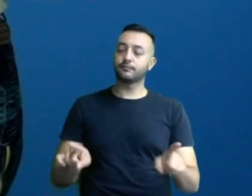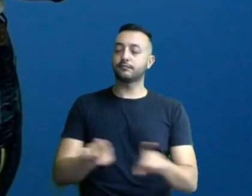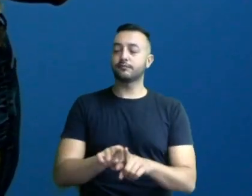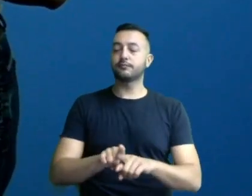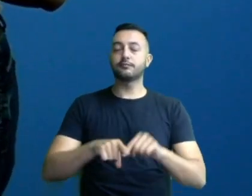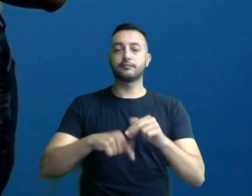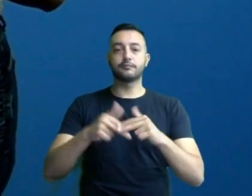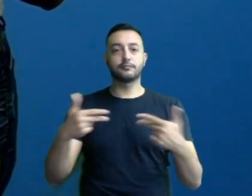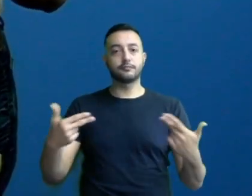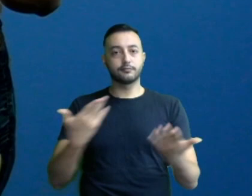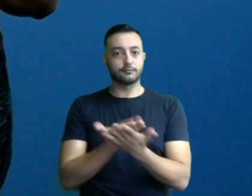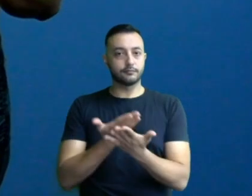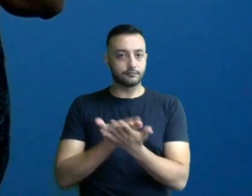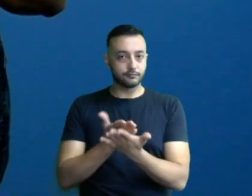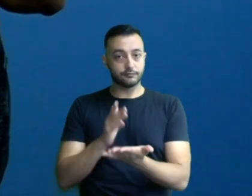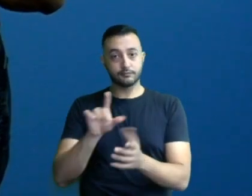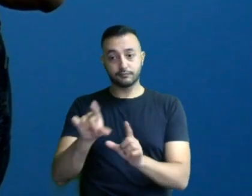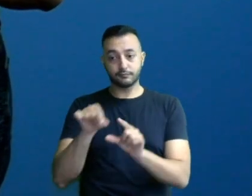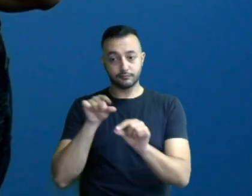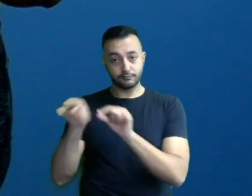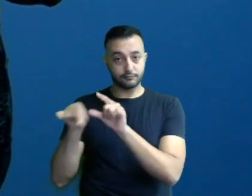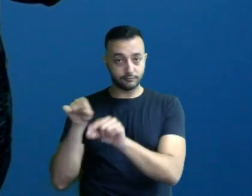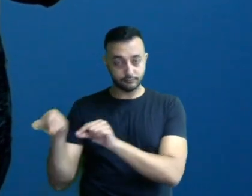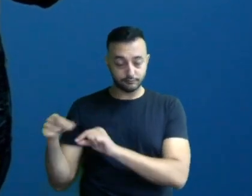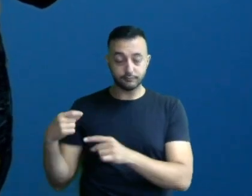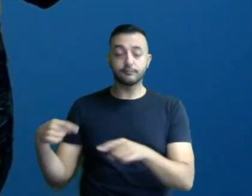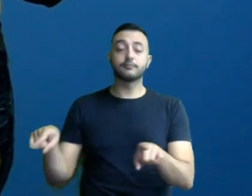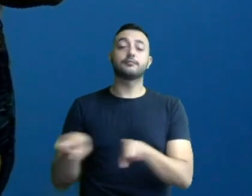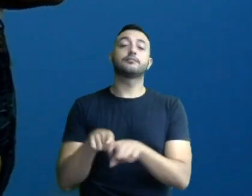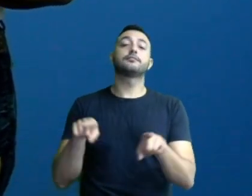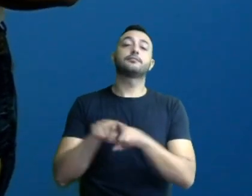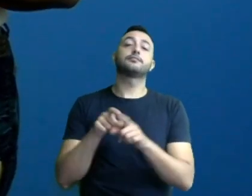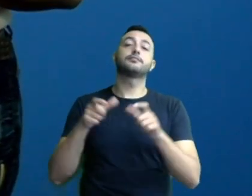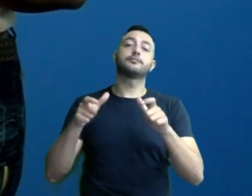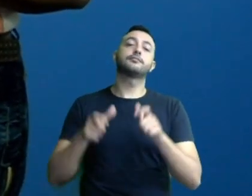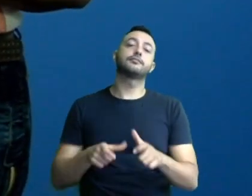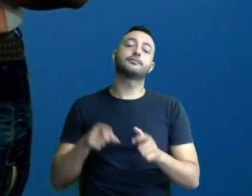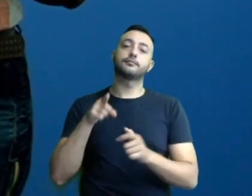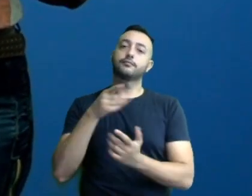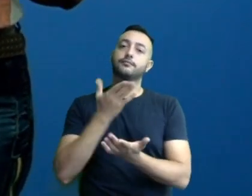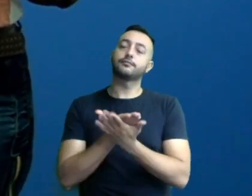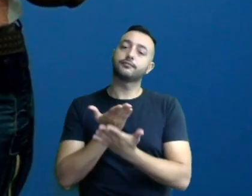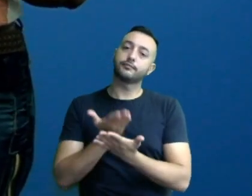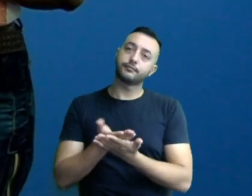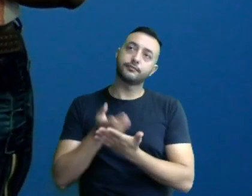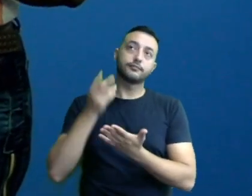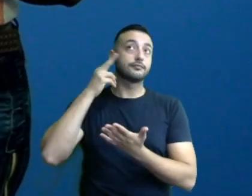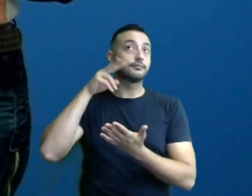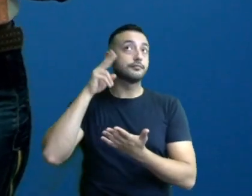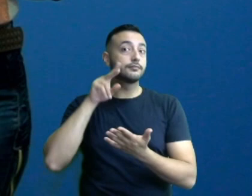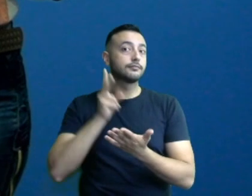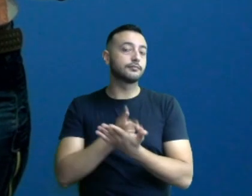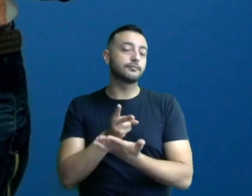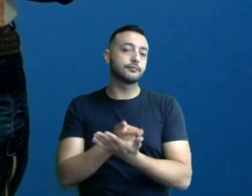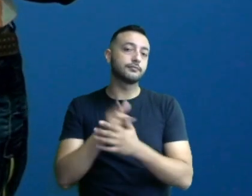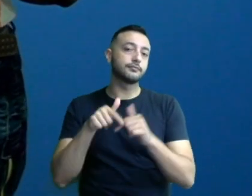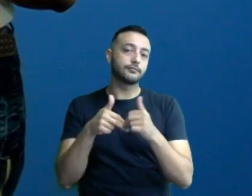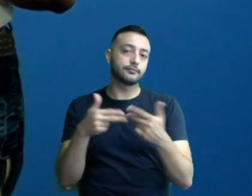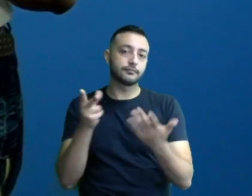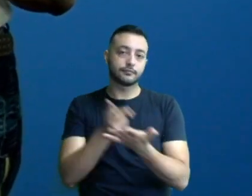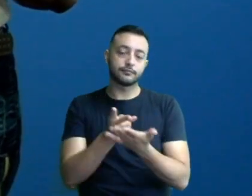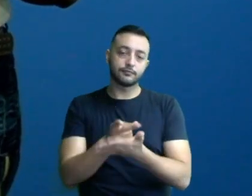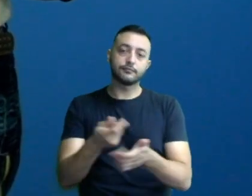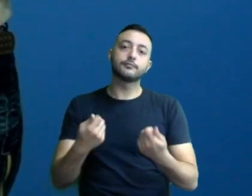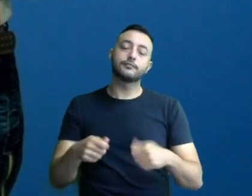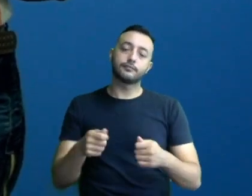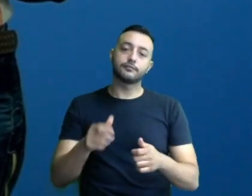o material de estudo, não só o material, mas também aquele espaço para você estudar, e revisar sempre os conteúdos, sempre que